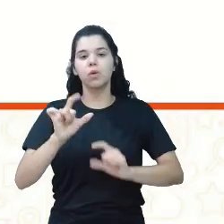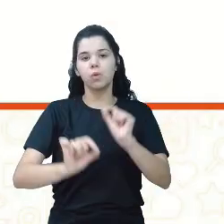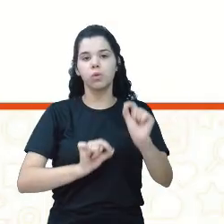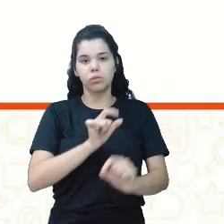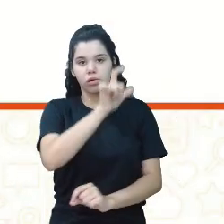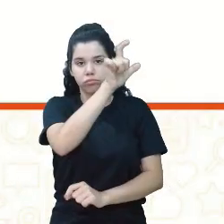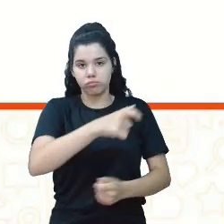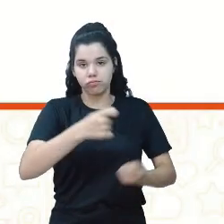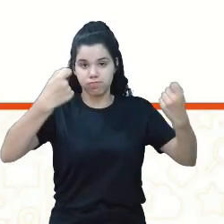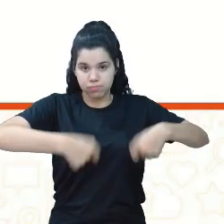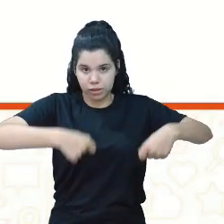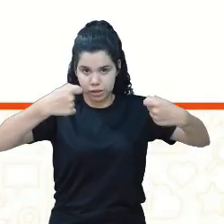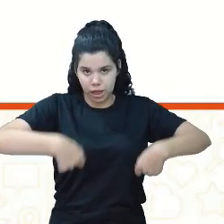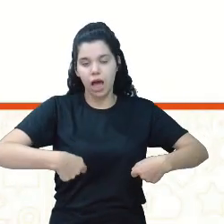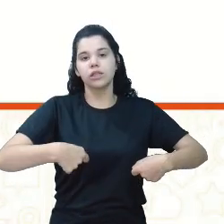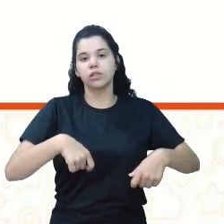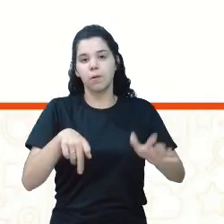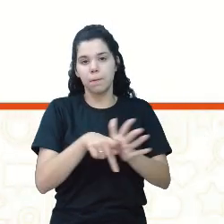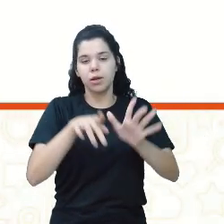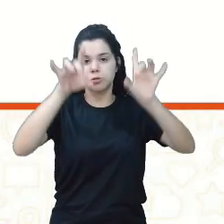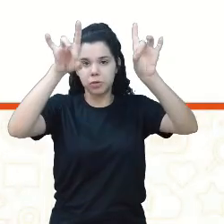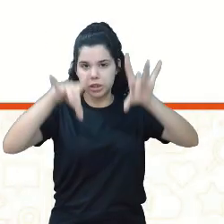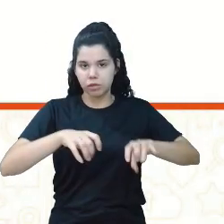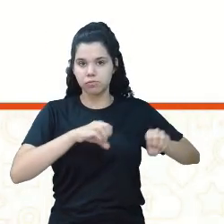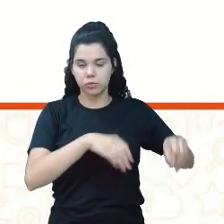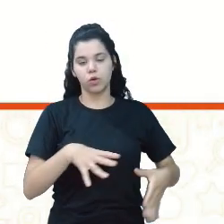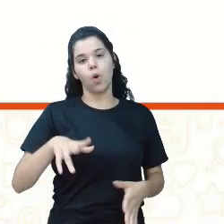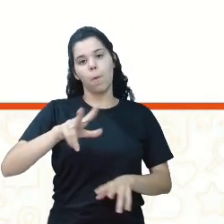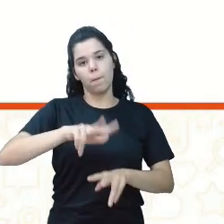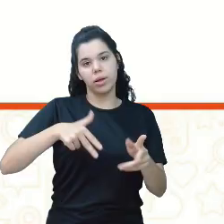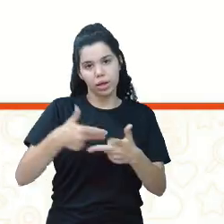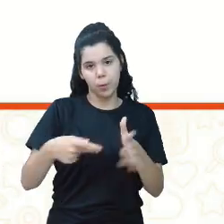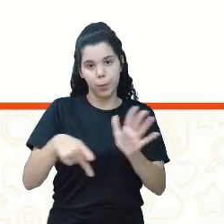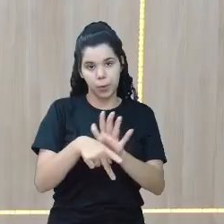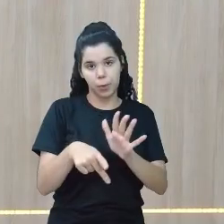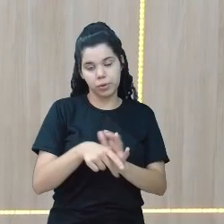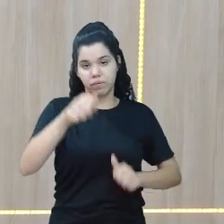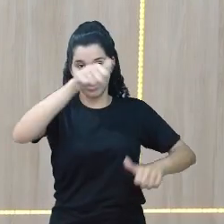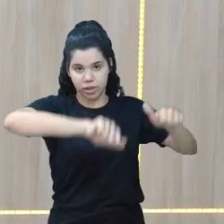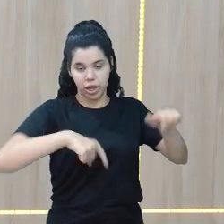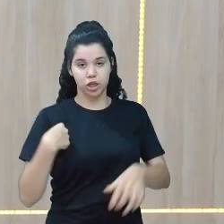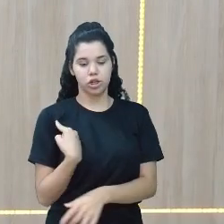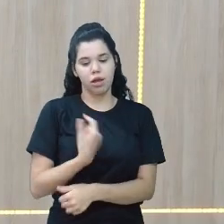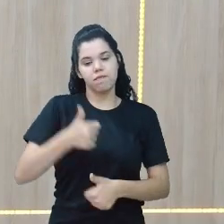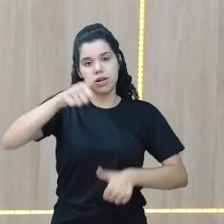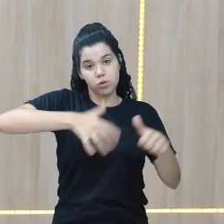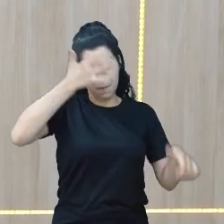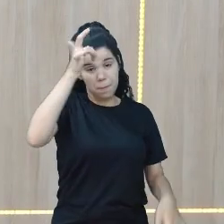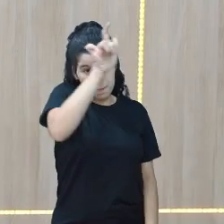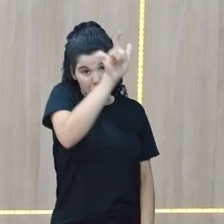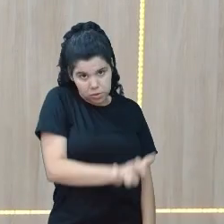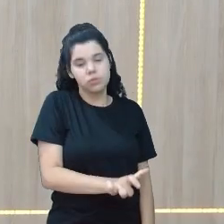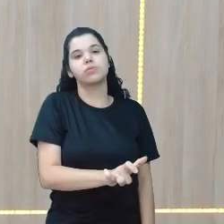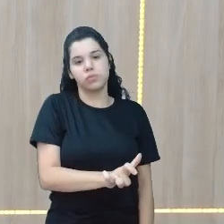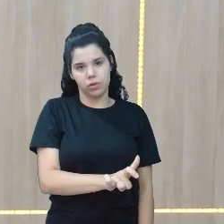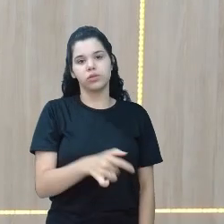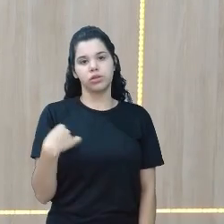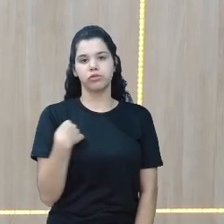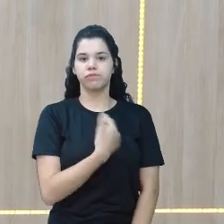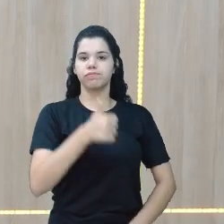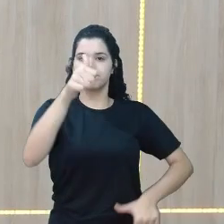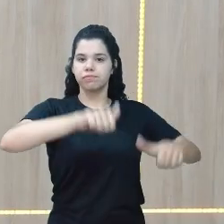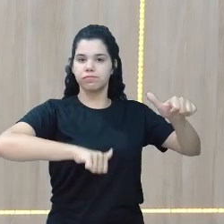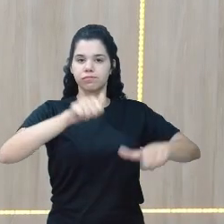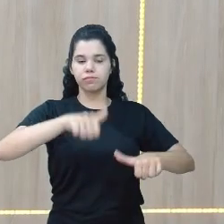necessidades educacionais especiais como objeto de avaliação. Nós estamos avaliando alguém, nós estamos avaliando